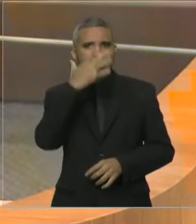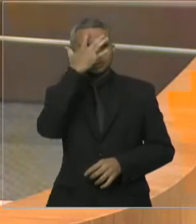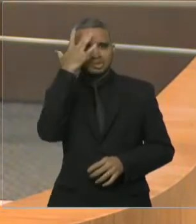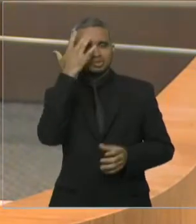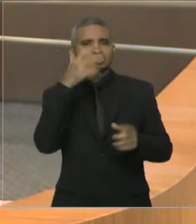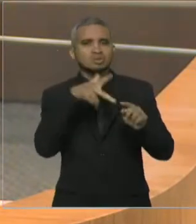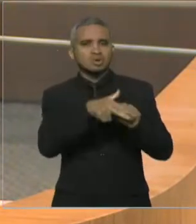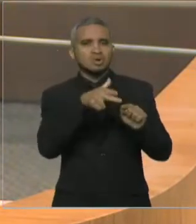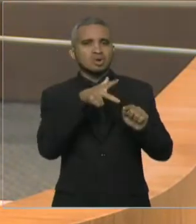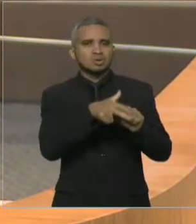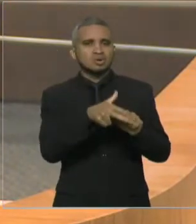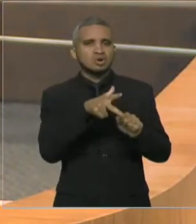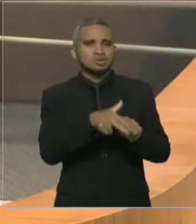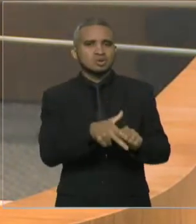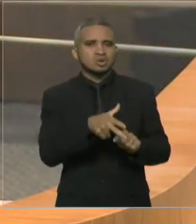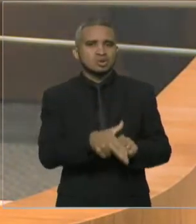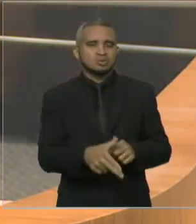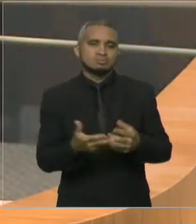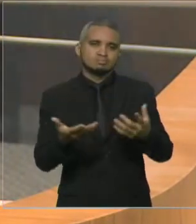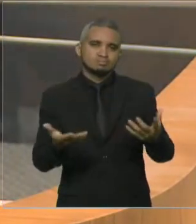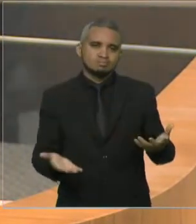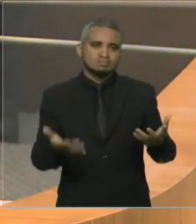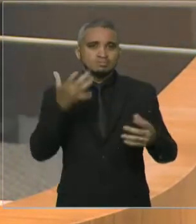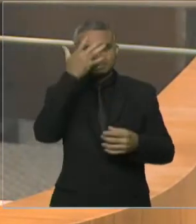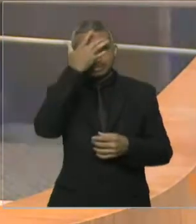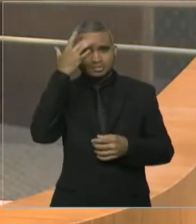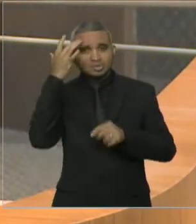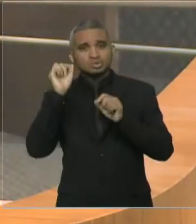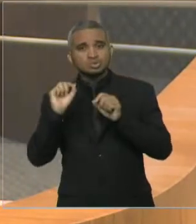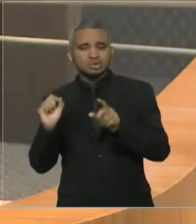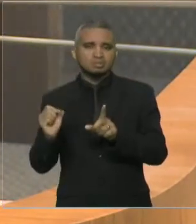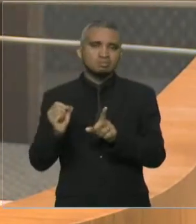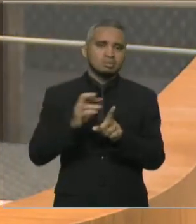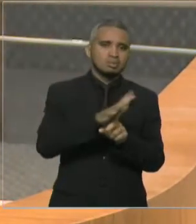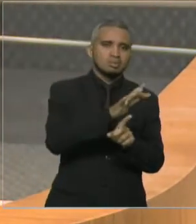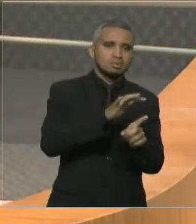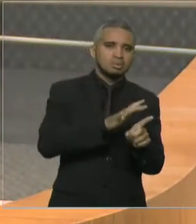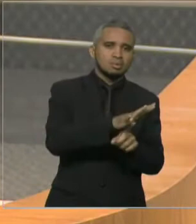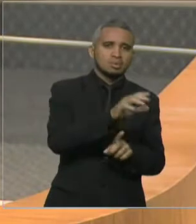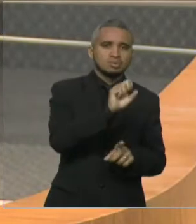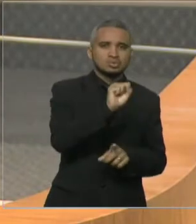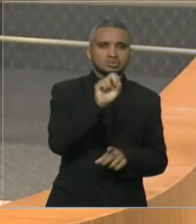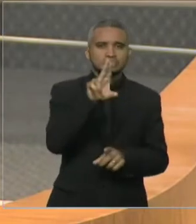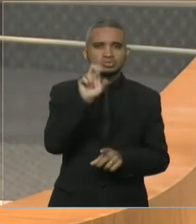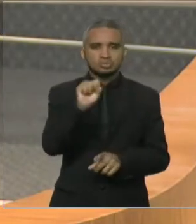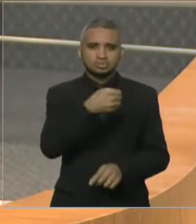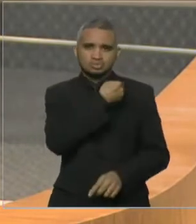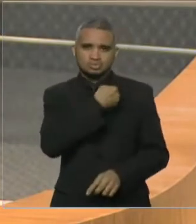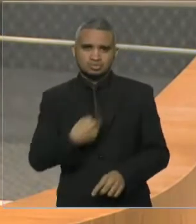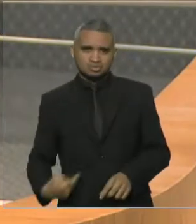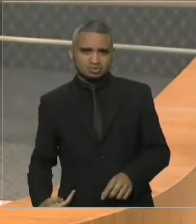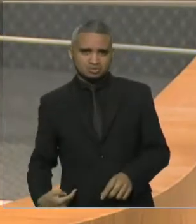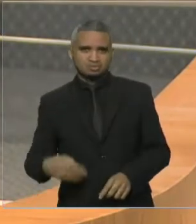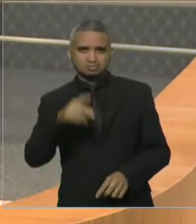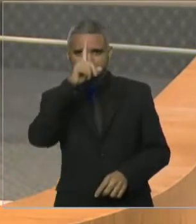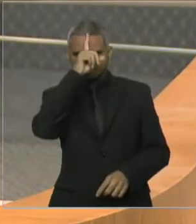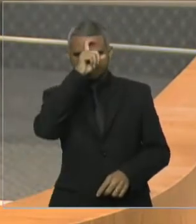aqui, né? Então, todas essas pessoas terminaram indo para o SUS também, criando uma pressão